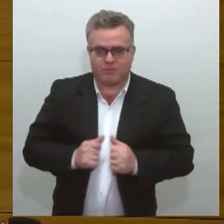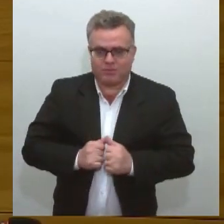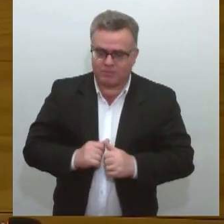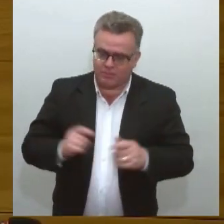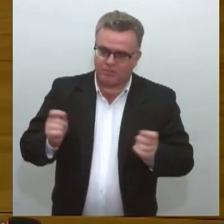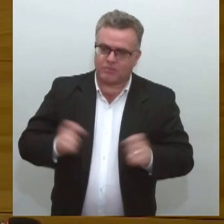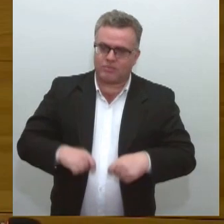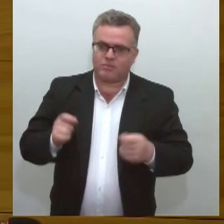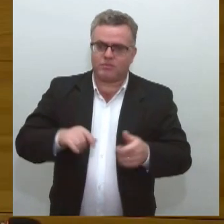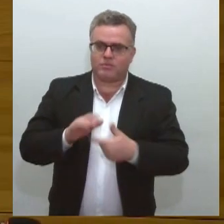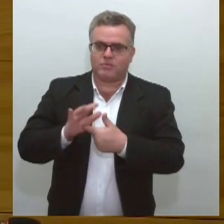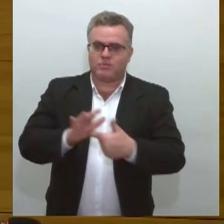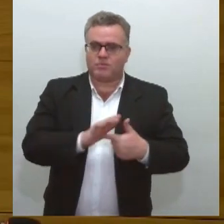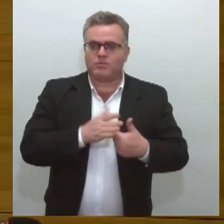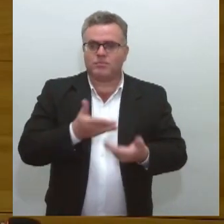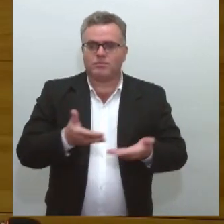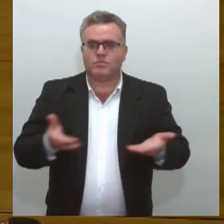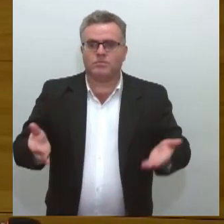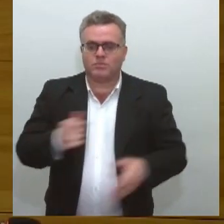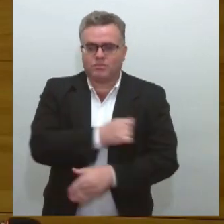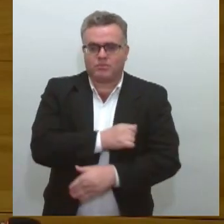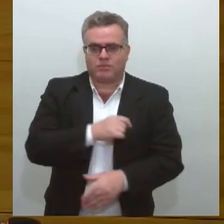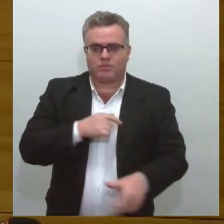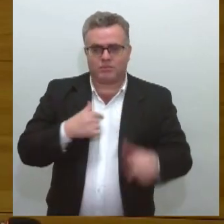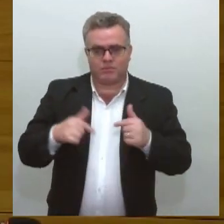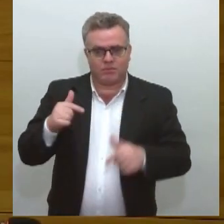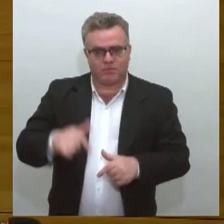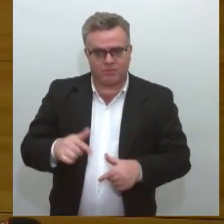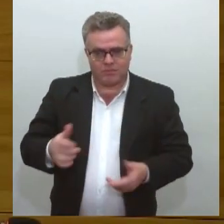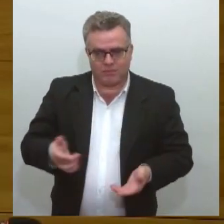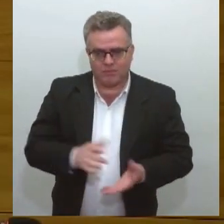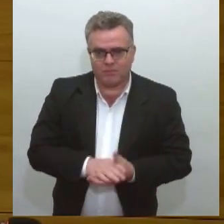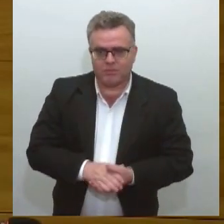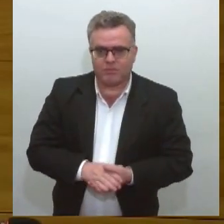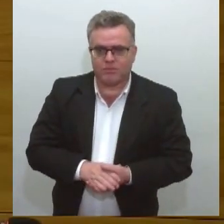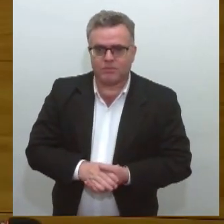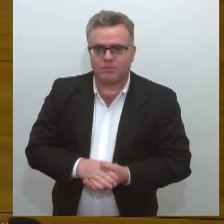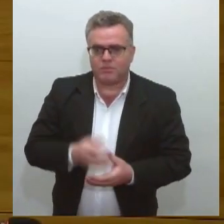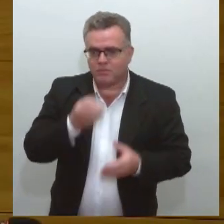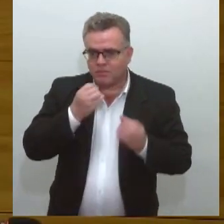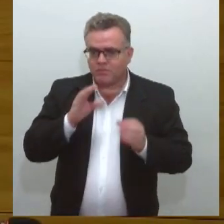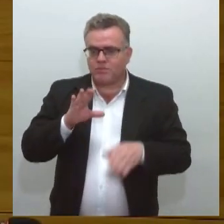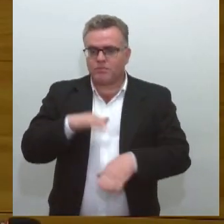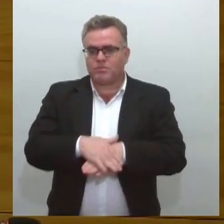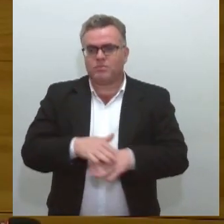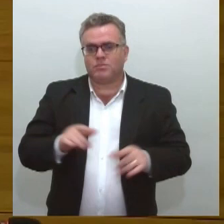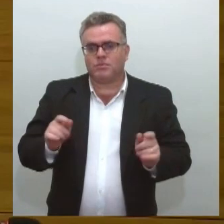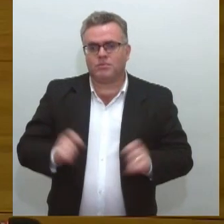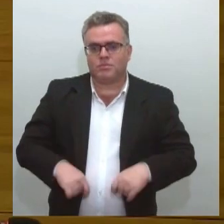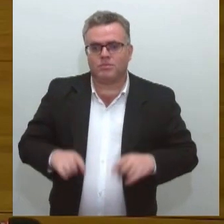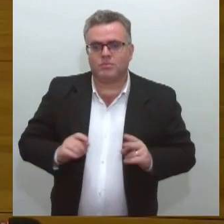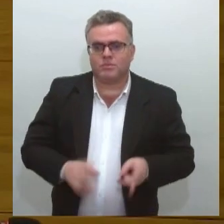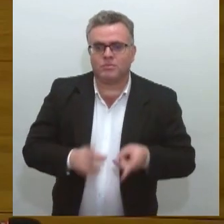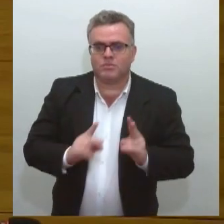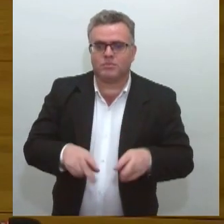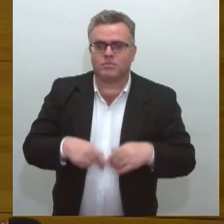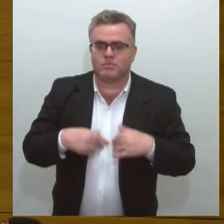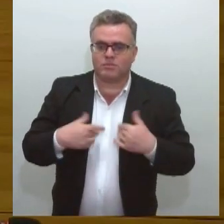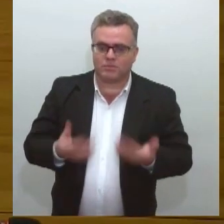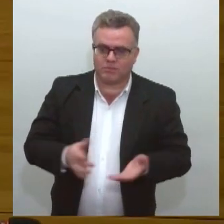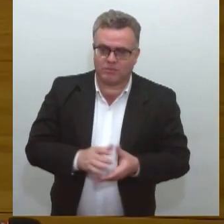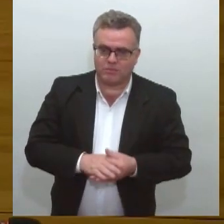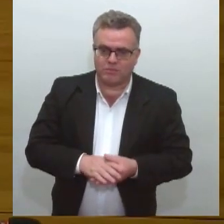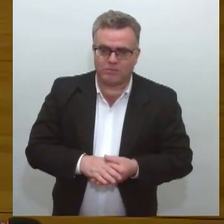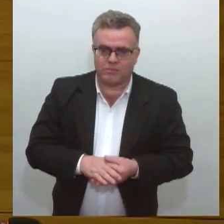alunos o funcionamento daqui da Casa do Povo. Boa noite. Boa noite, Acival, boa noite a vocês que nos assistem. Para a gente foi